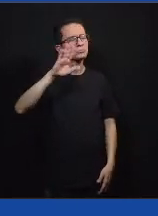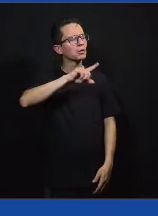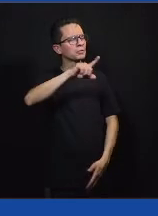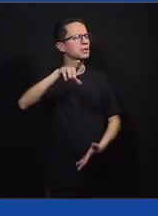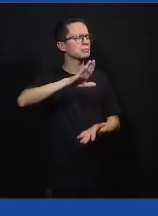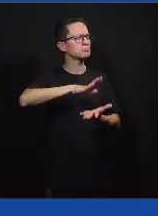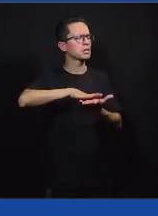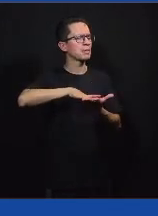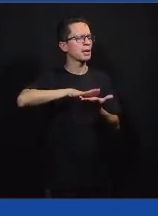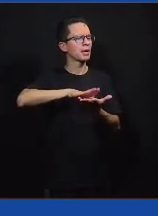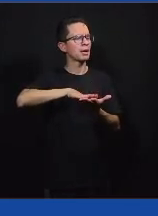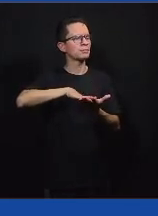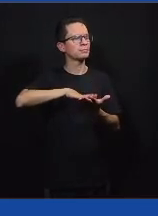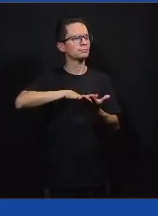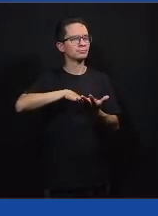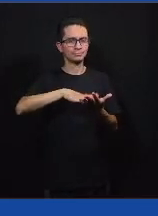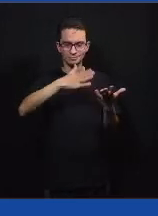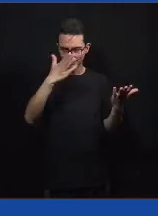parabéns